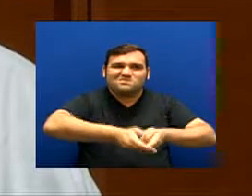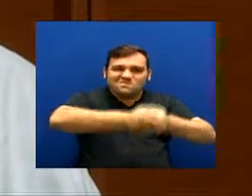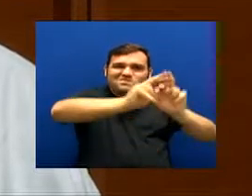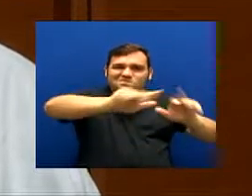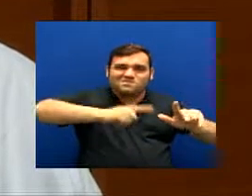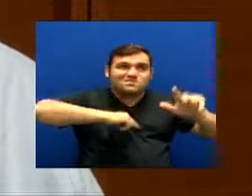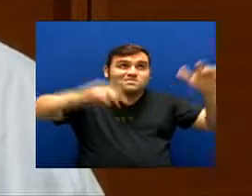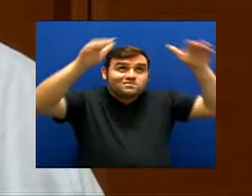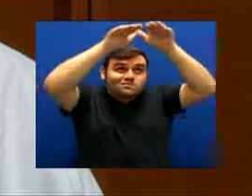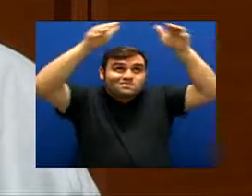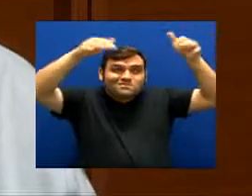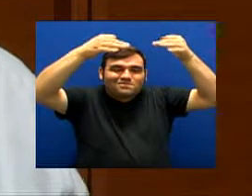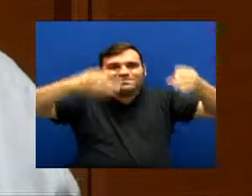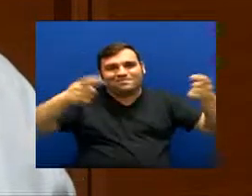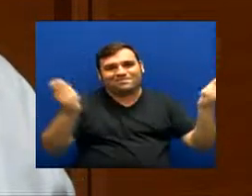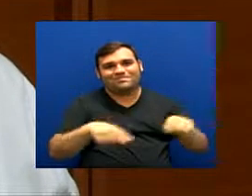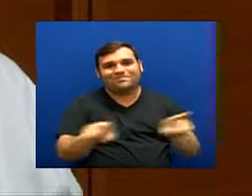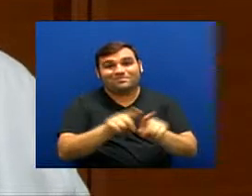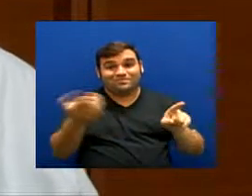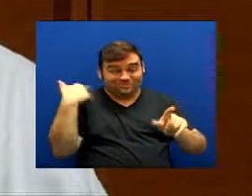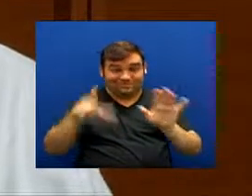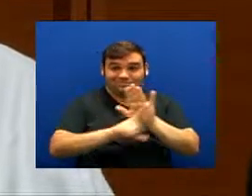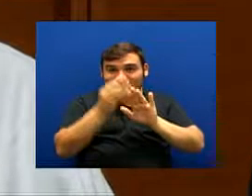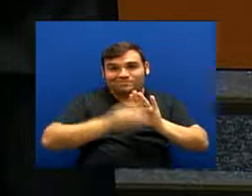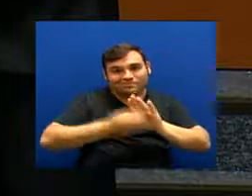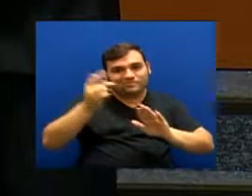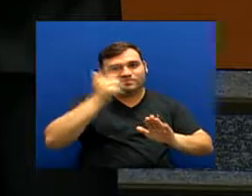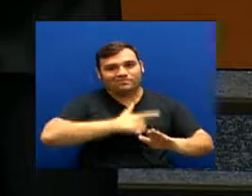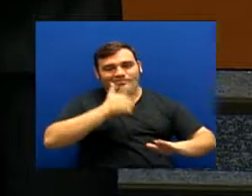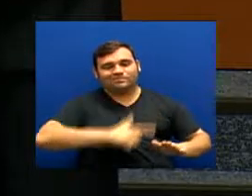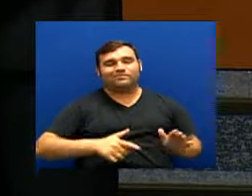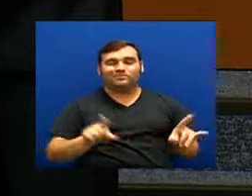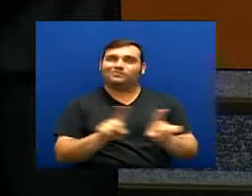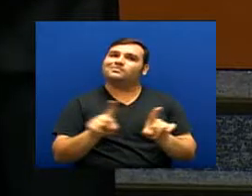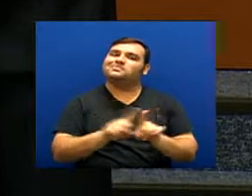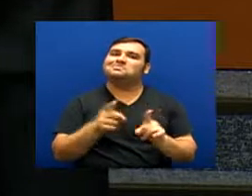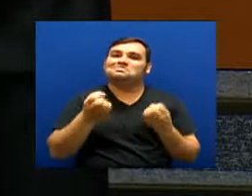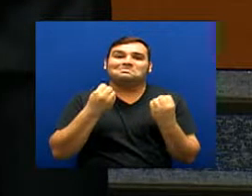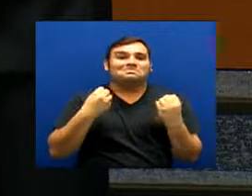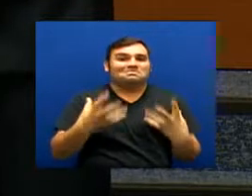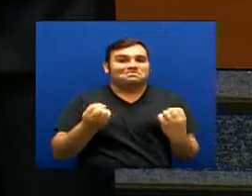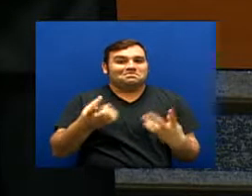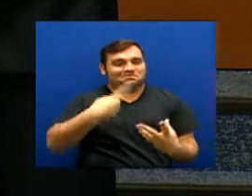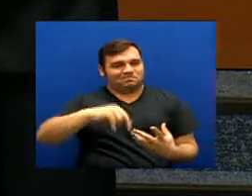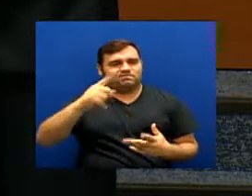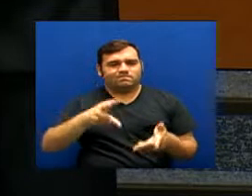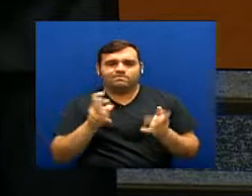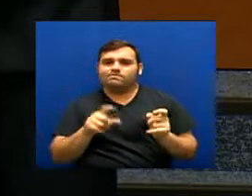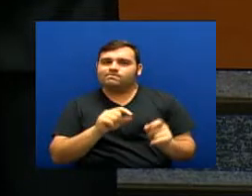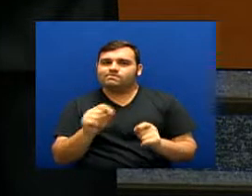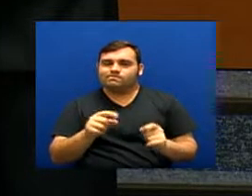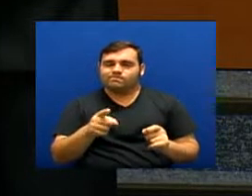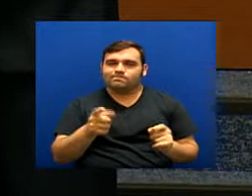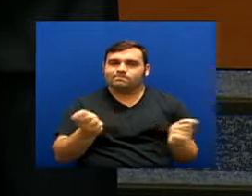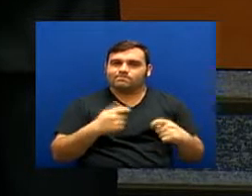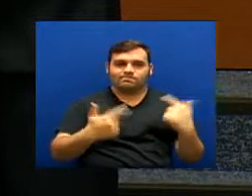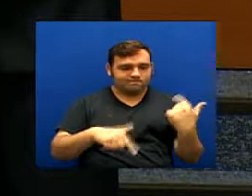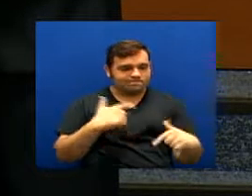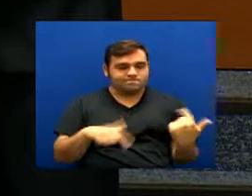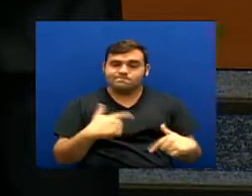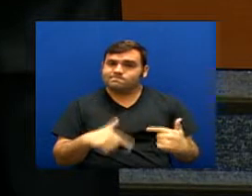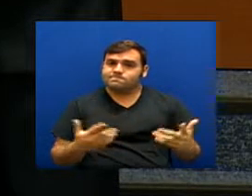lugar, as Irmãs da Divina Providência fundaram em 1968 trabalhos que atendem de forma gratuita 60 crianças em estado de